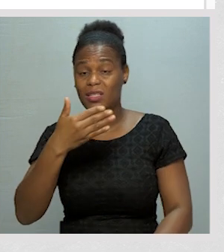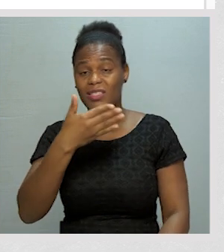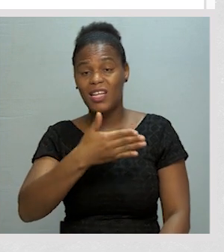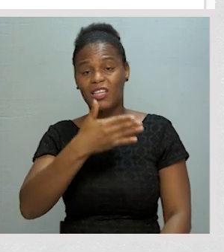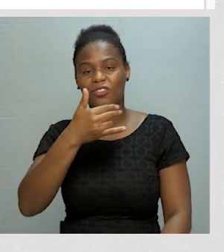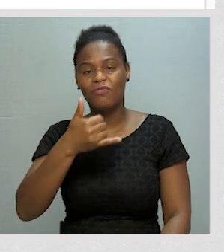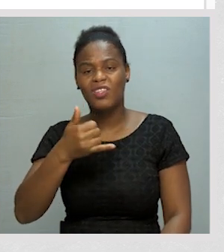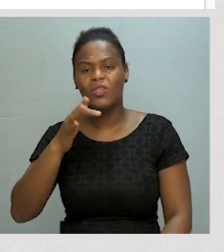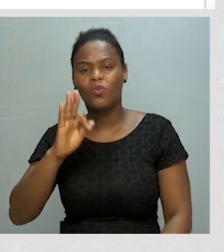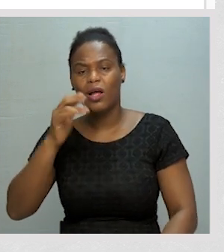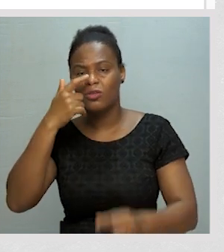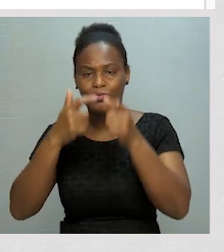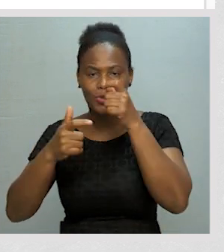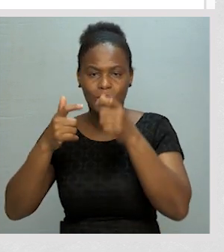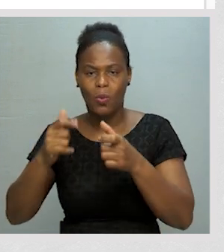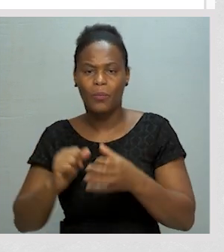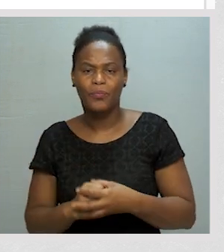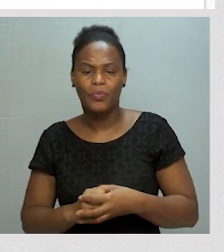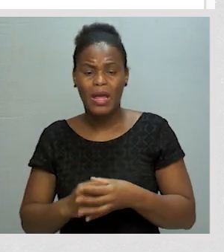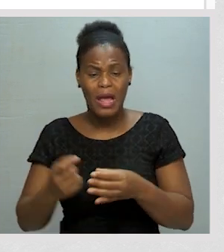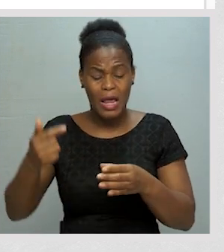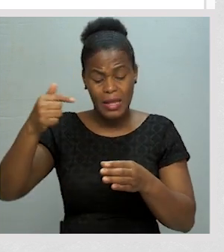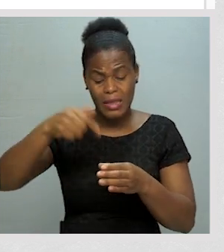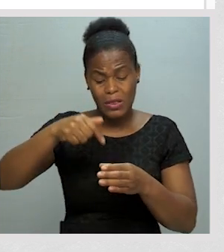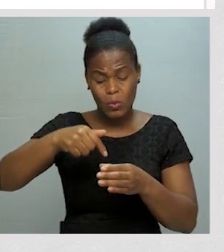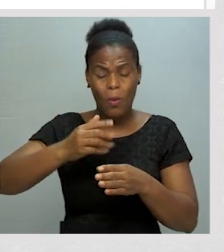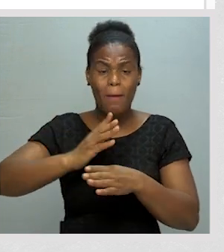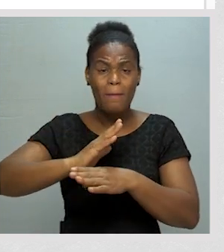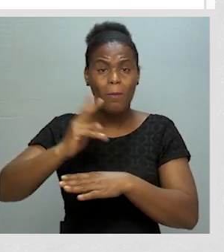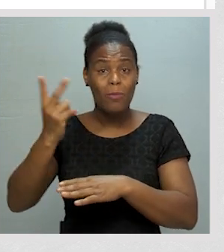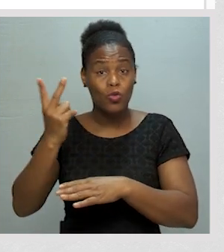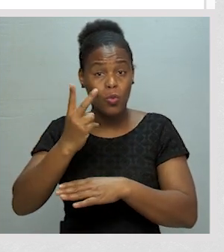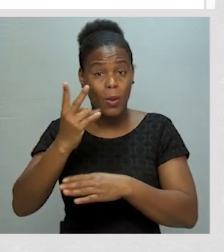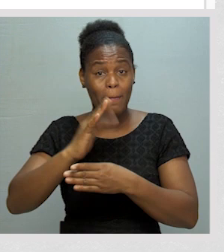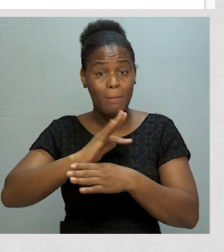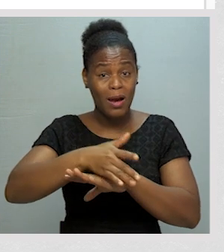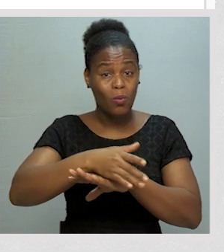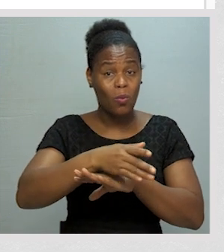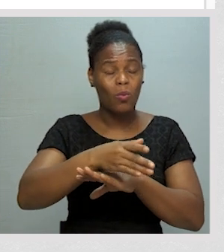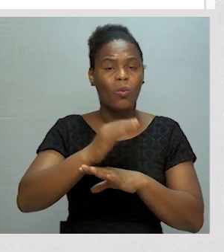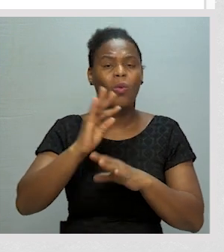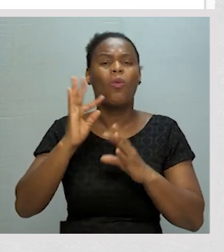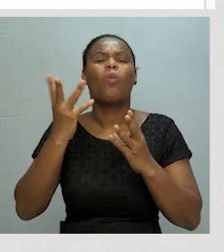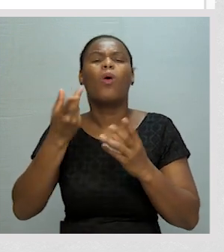Agora, juntos, novamente, vamos exercitar. O quê? O barco A